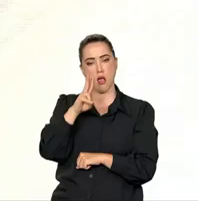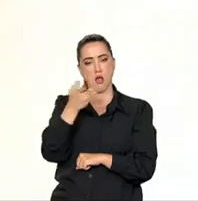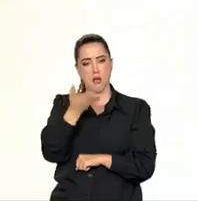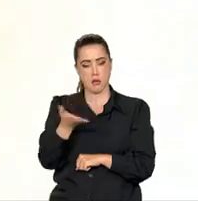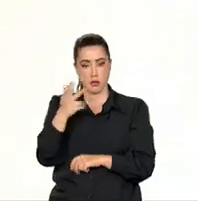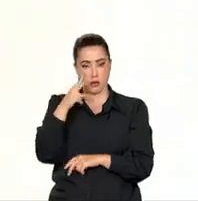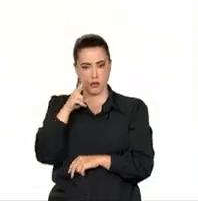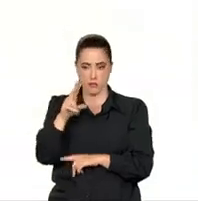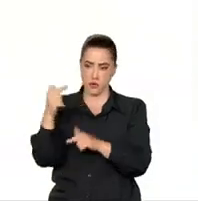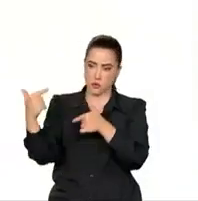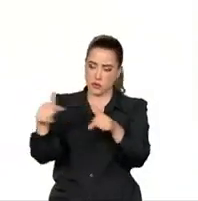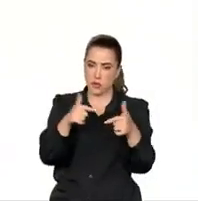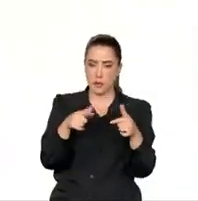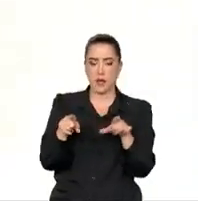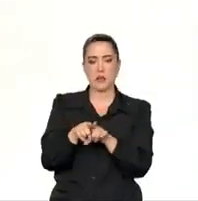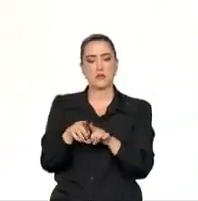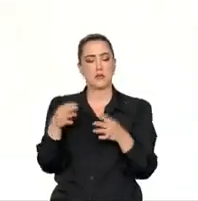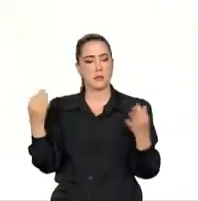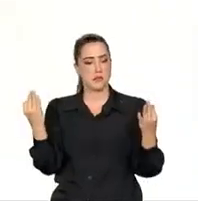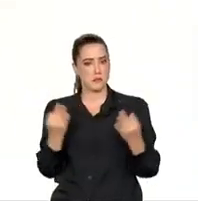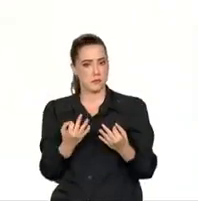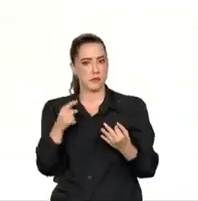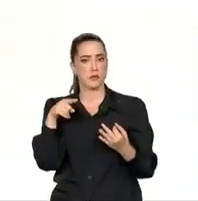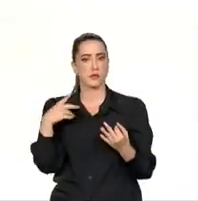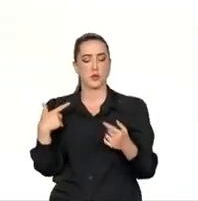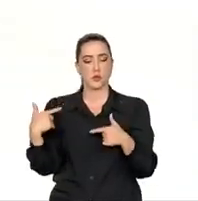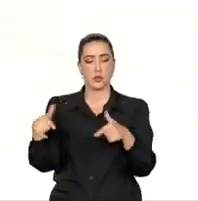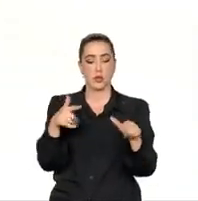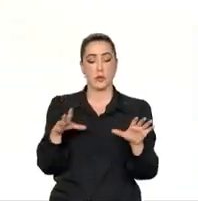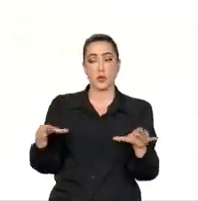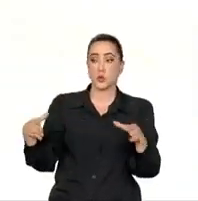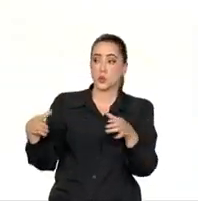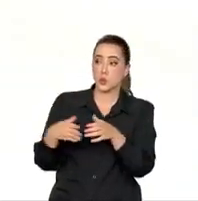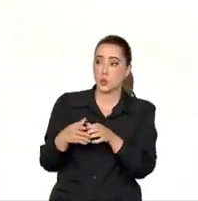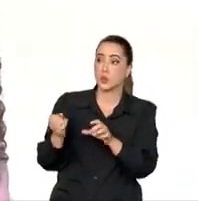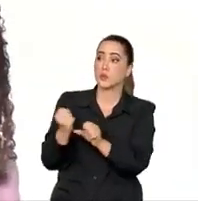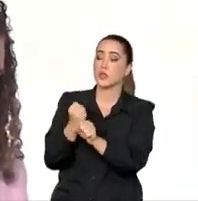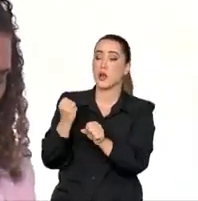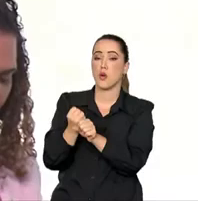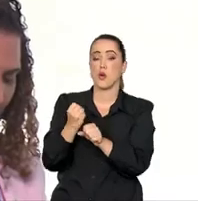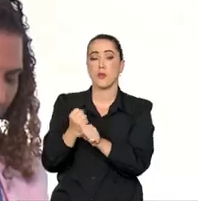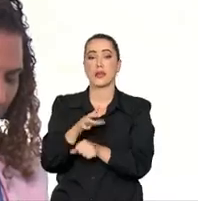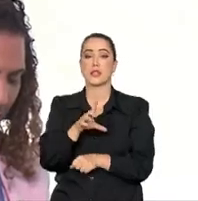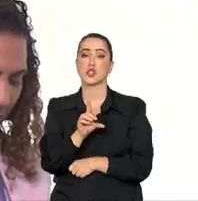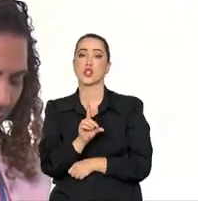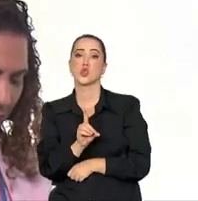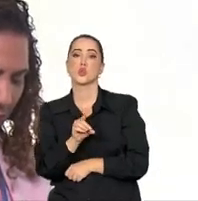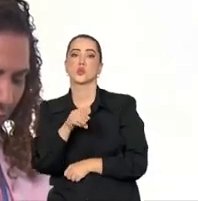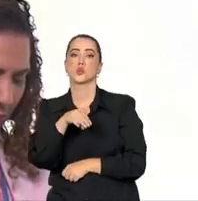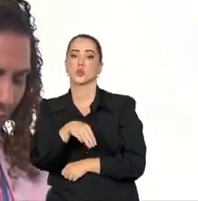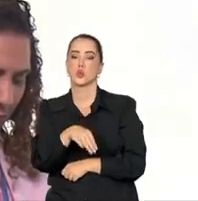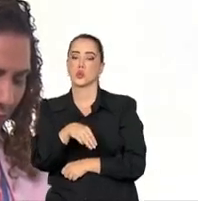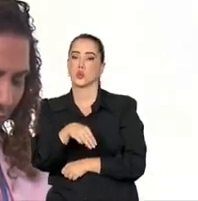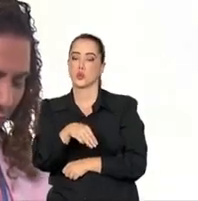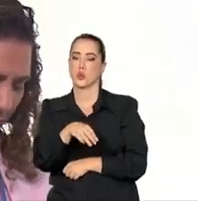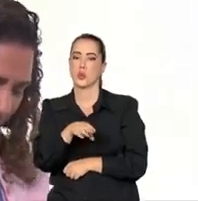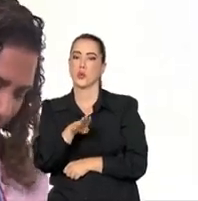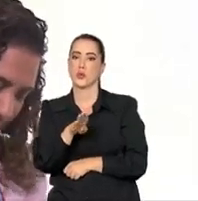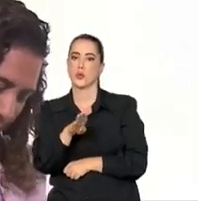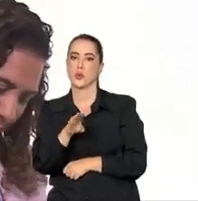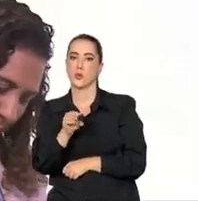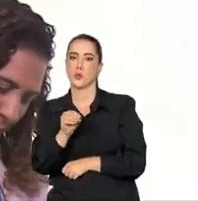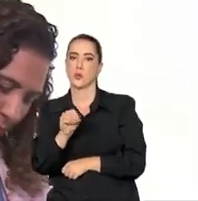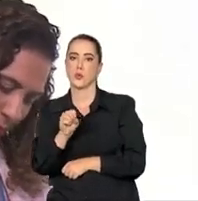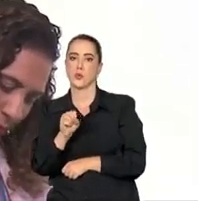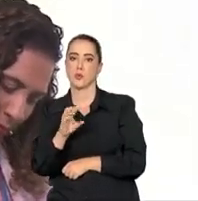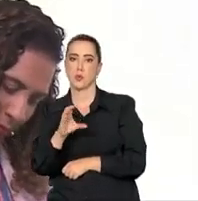gente tem um trabalho do grupo que faz a obra Dom Bosco, não é, que é uma rede que está presente em todo o